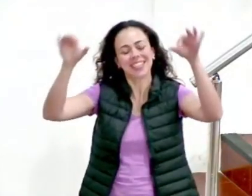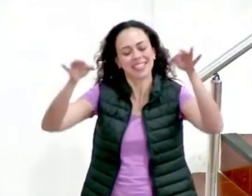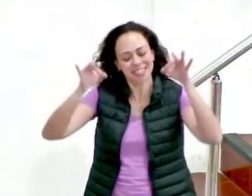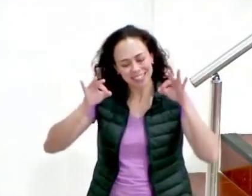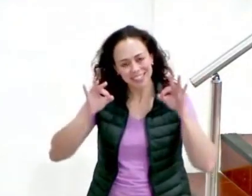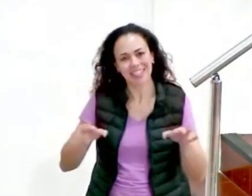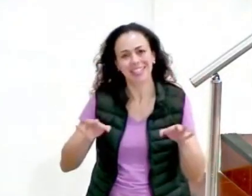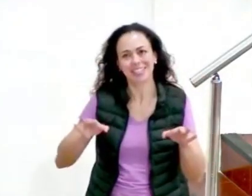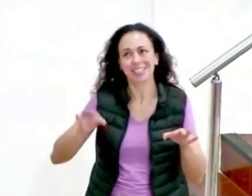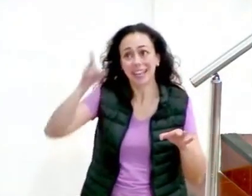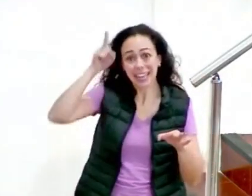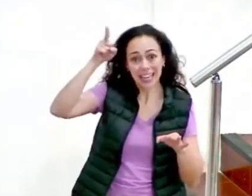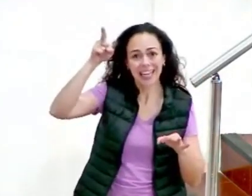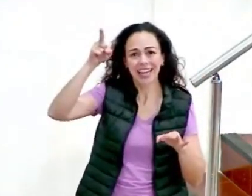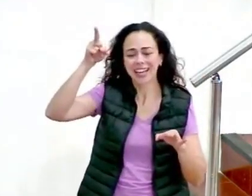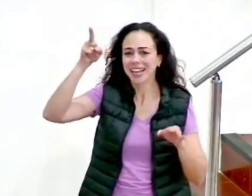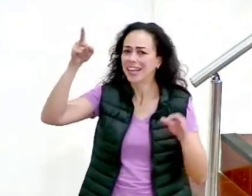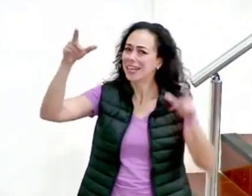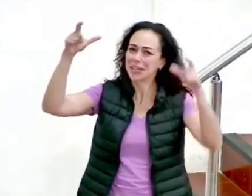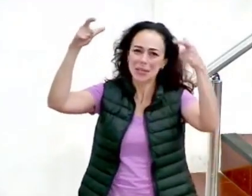nosso lugar final.